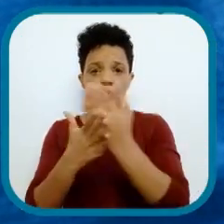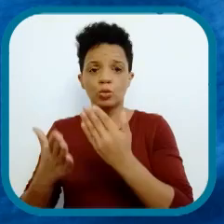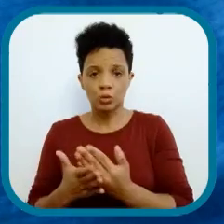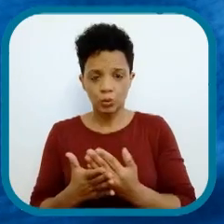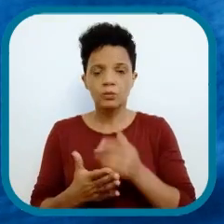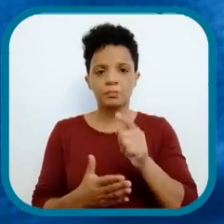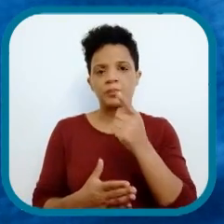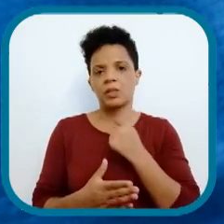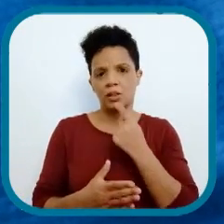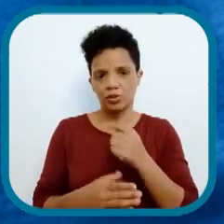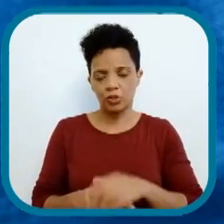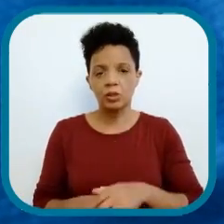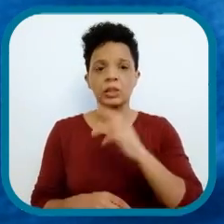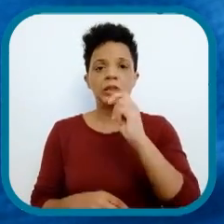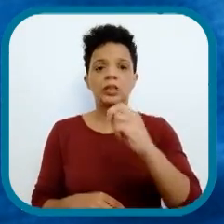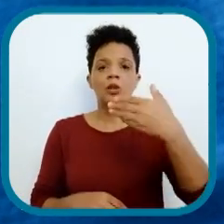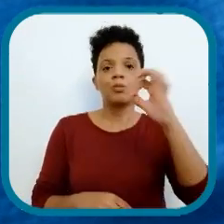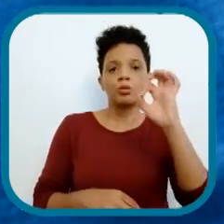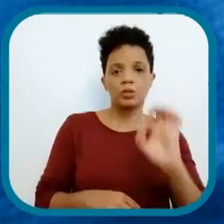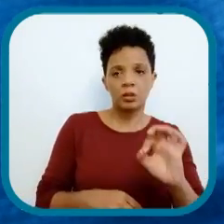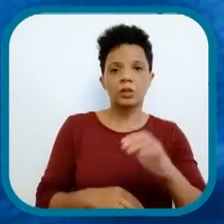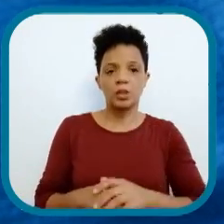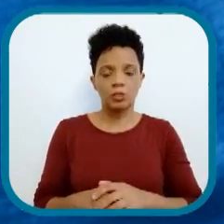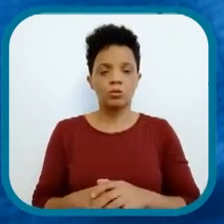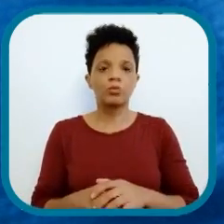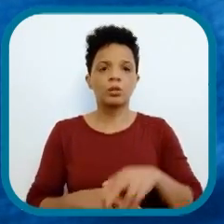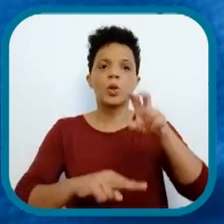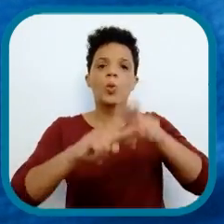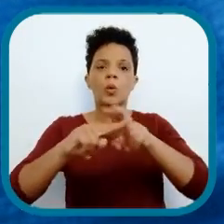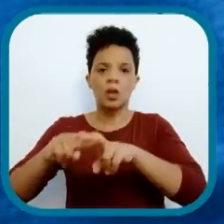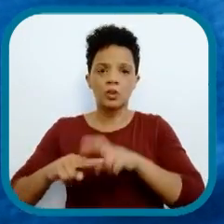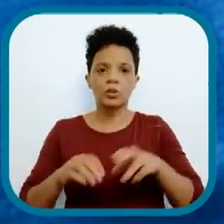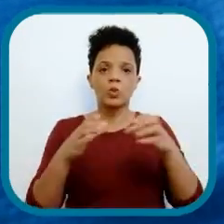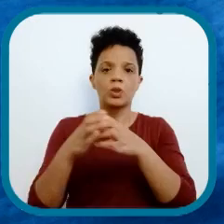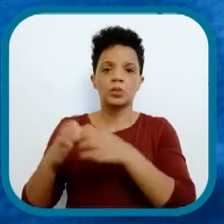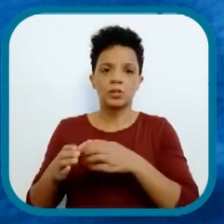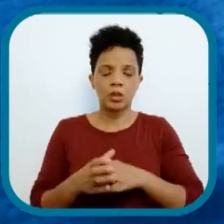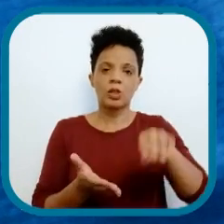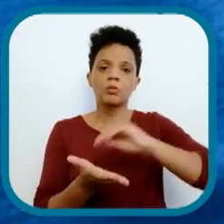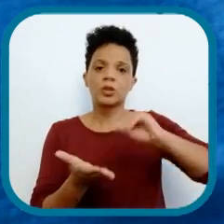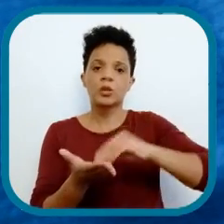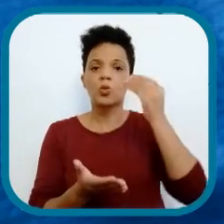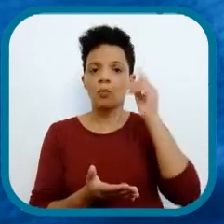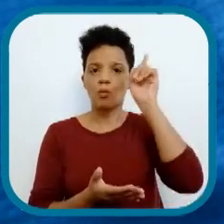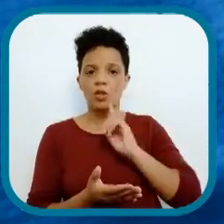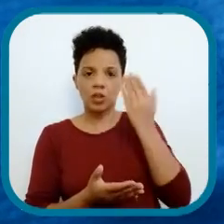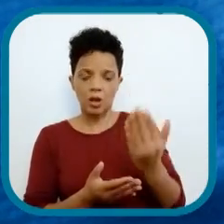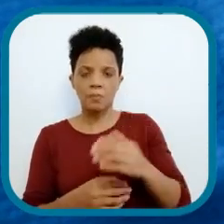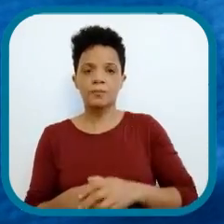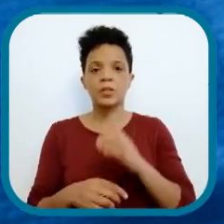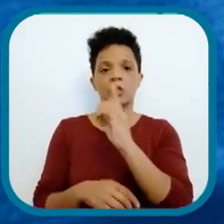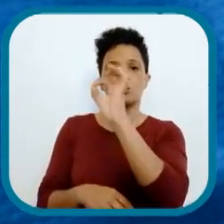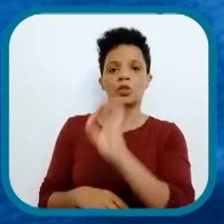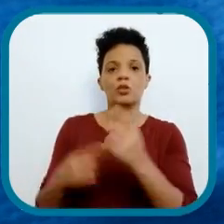De acordo com o estudo Women Matter Iberia, 31% dos lugares Nos conselhos de administração são ocupados